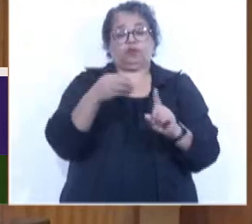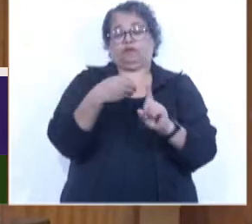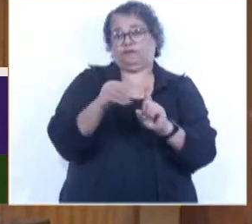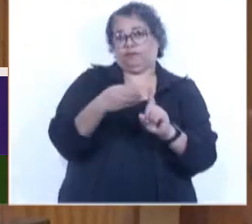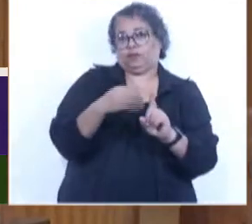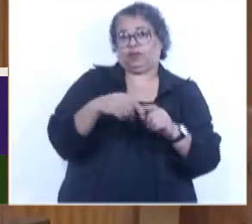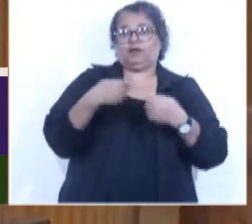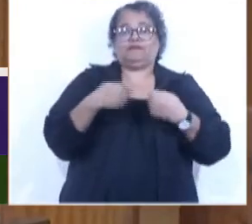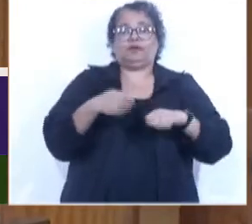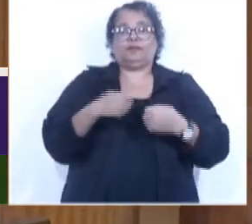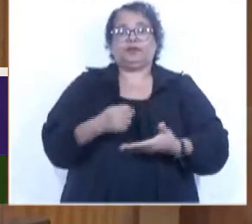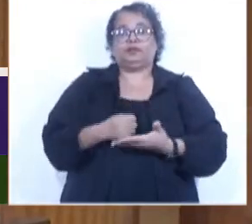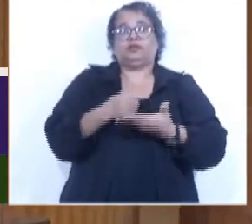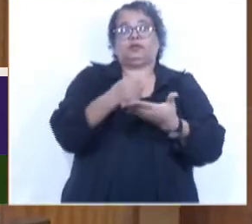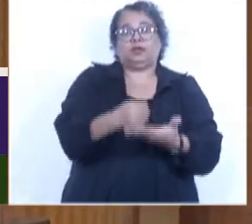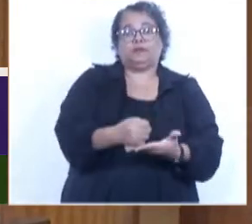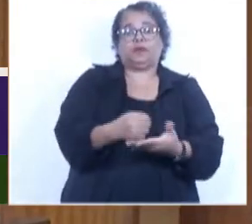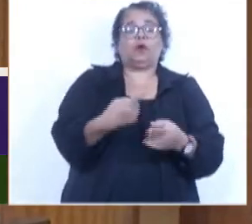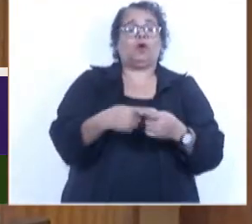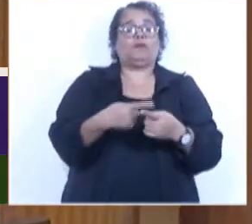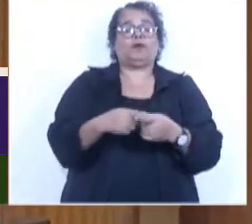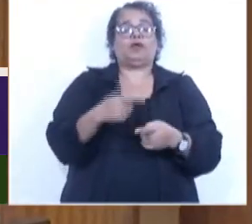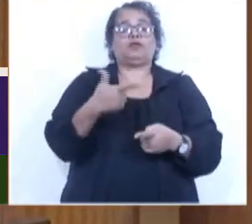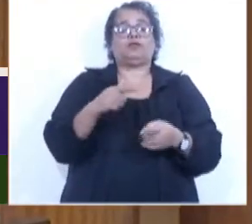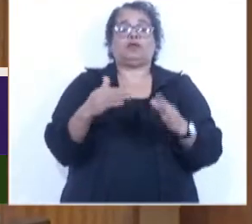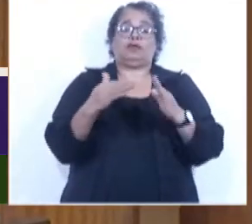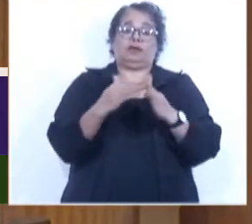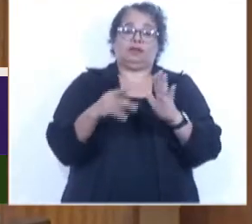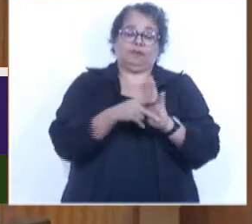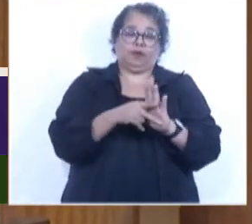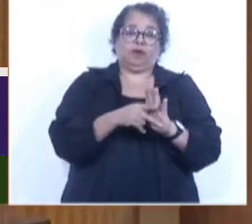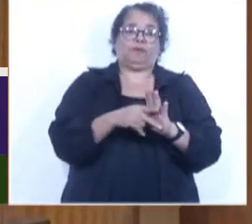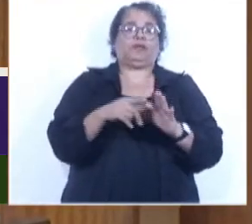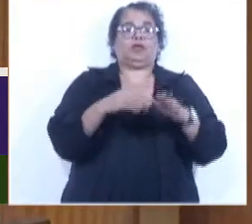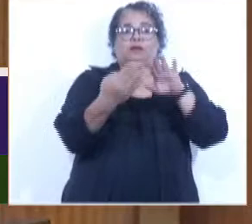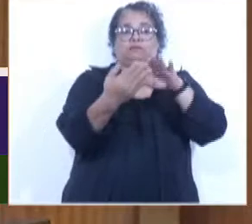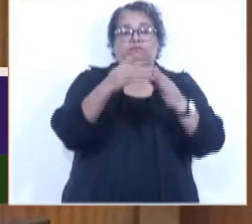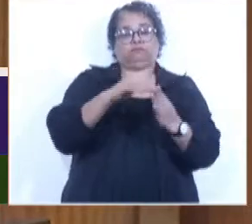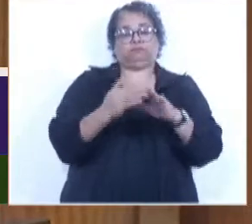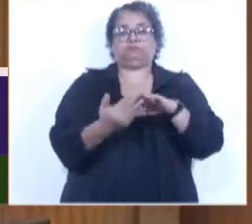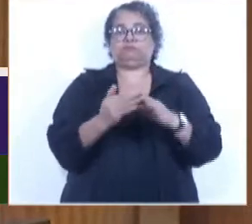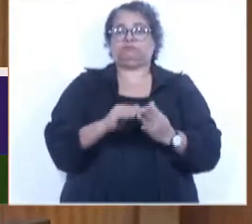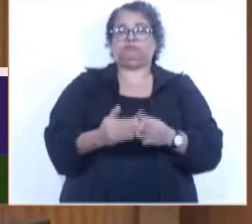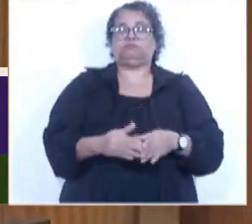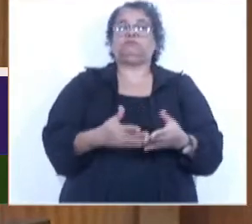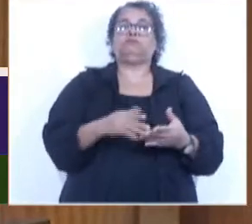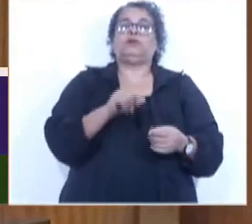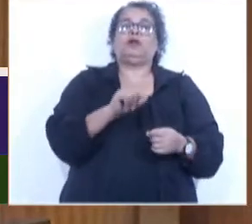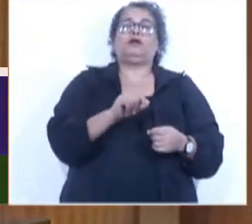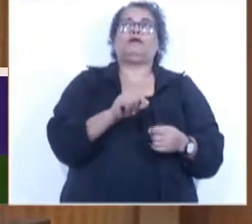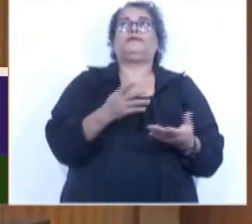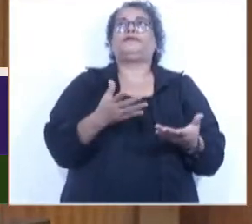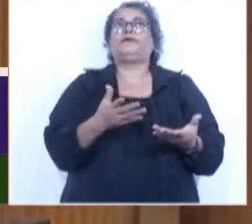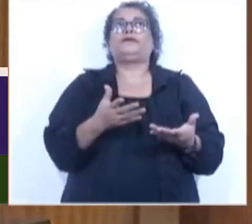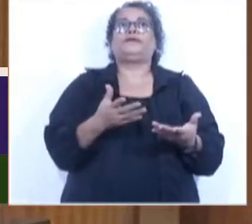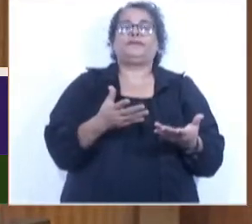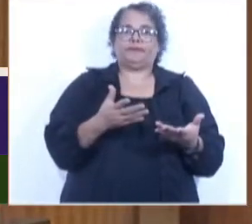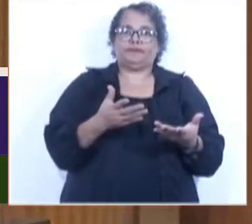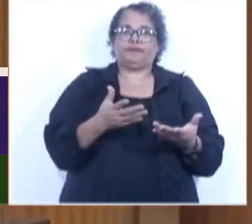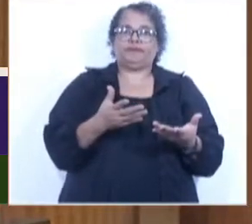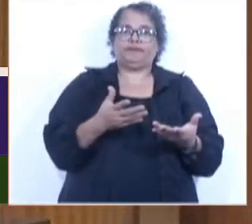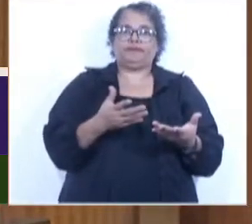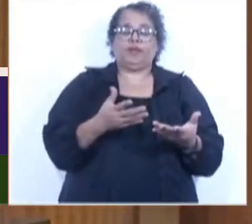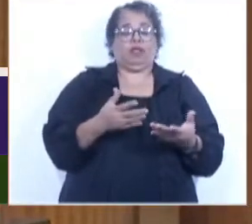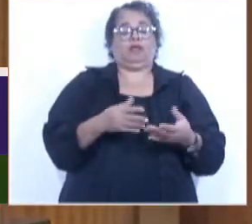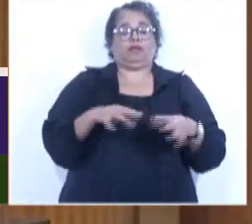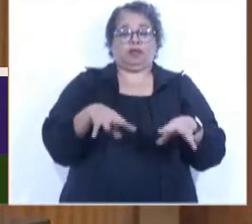residindo em assentamentos em ocupações como o pessoal da da das